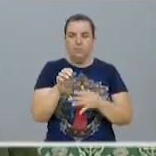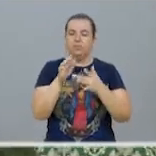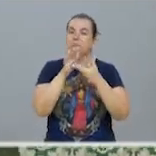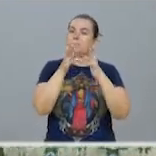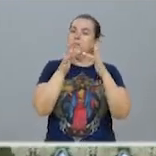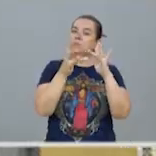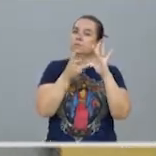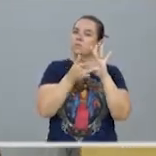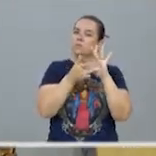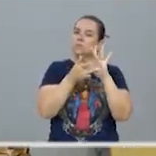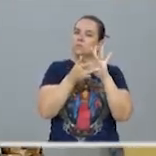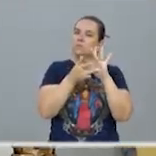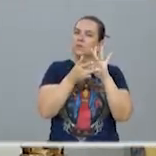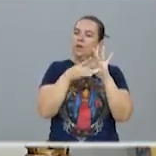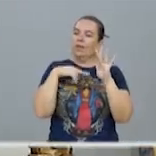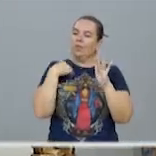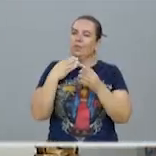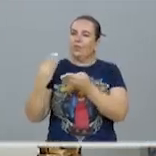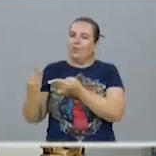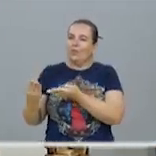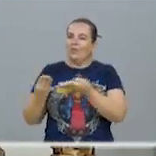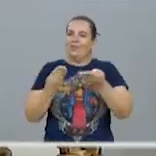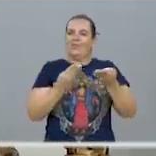Jesus nos convida.